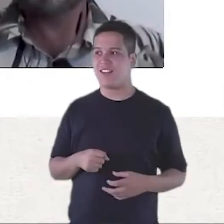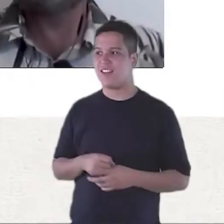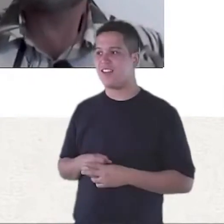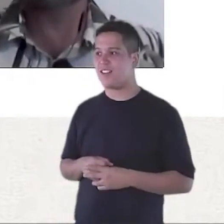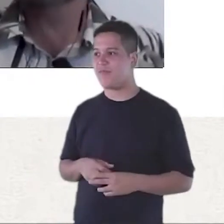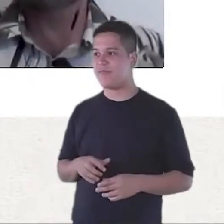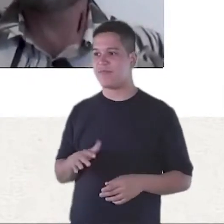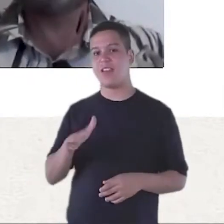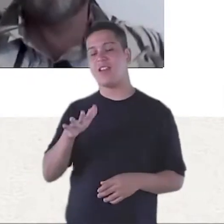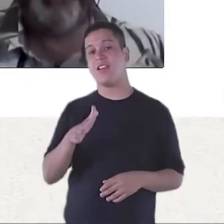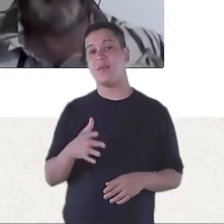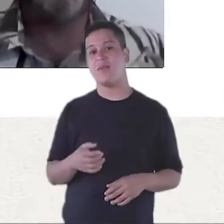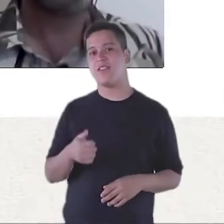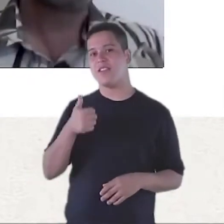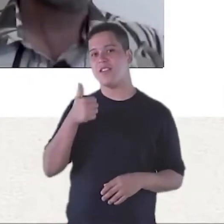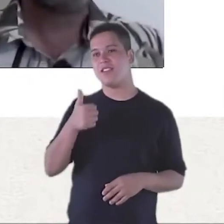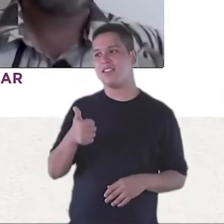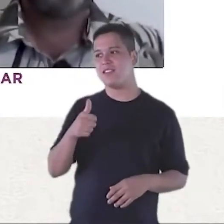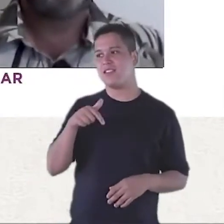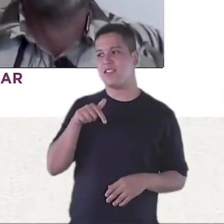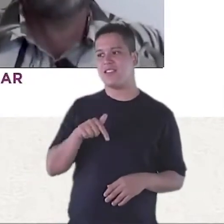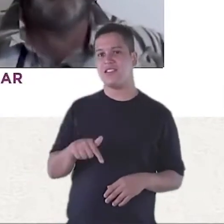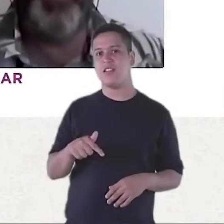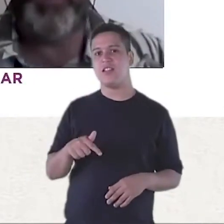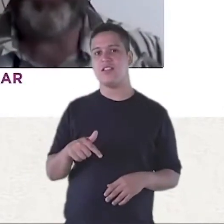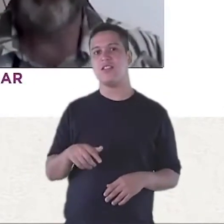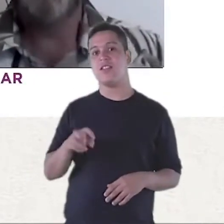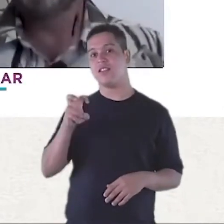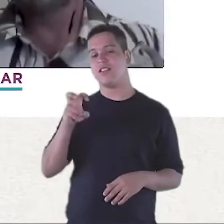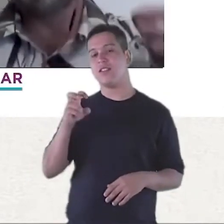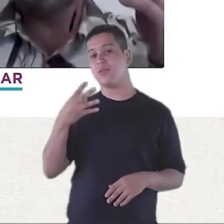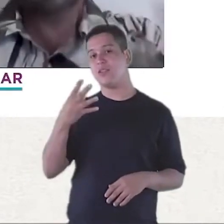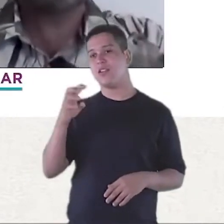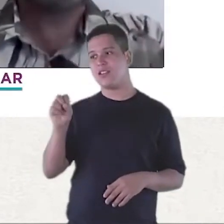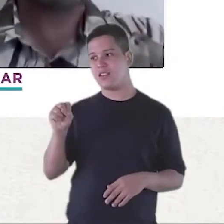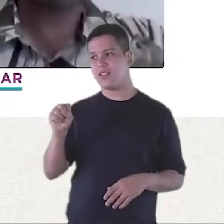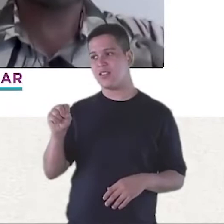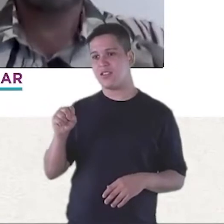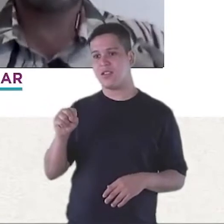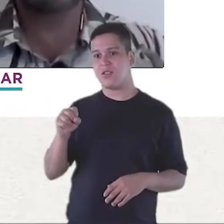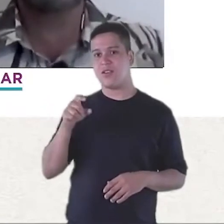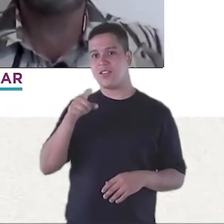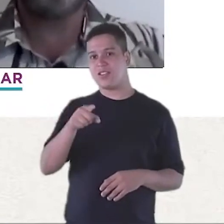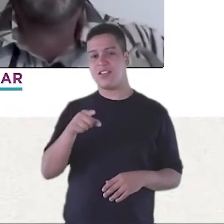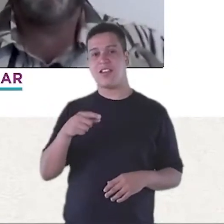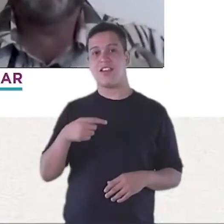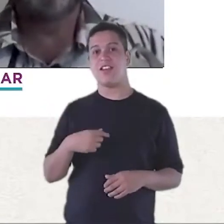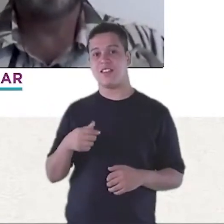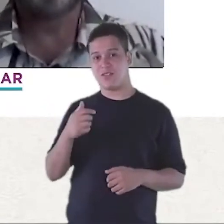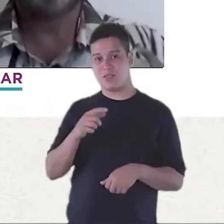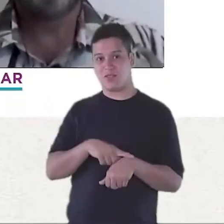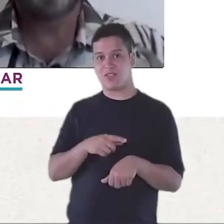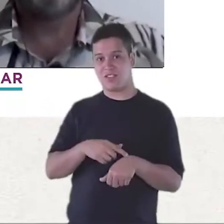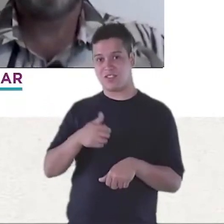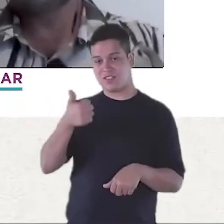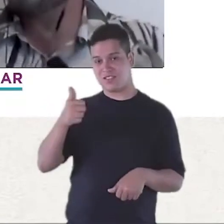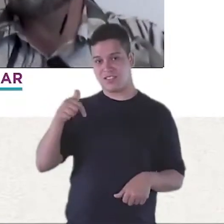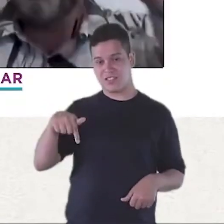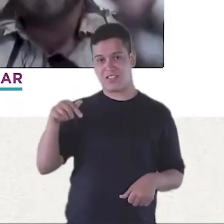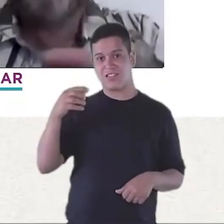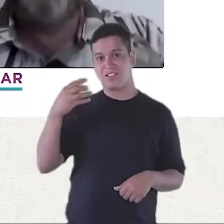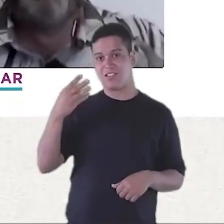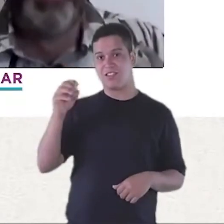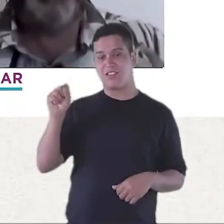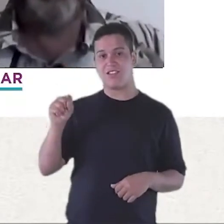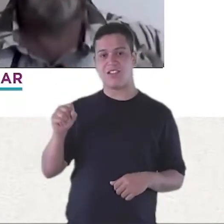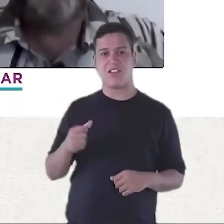1750, 17, 38, 50, 48. 48, tá lá recebendo a foto do pôr do sol.